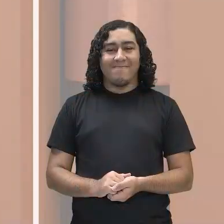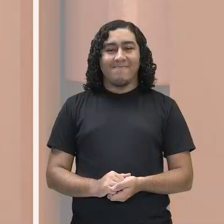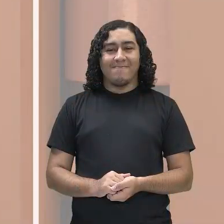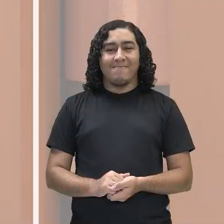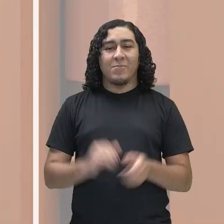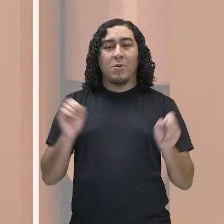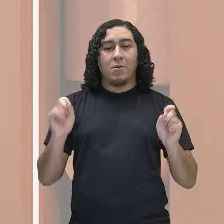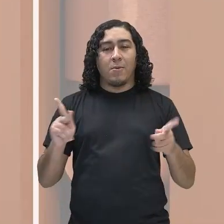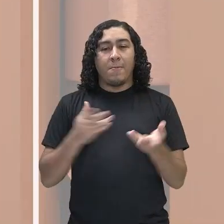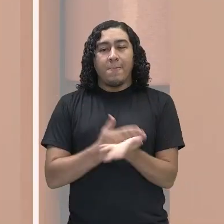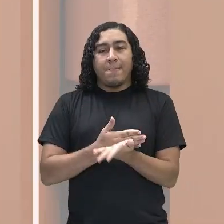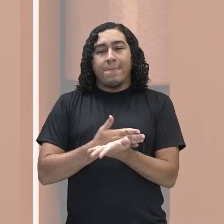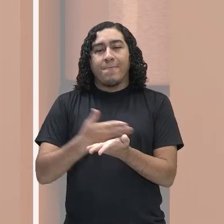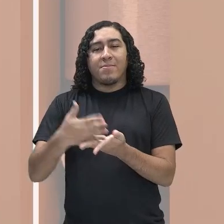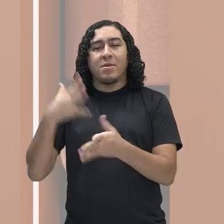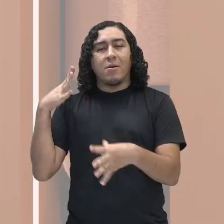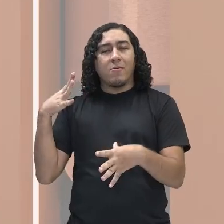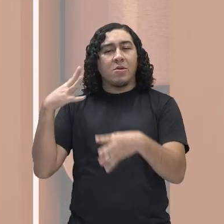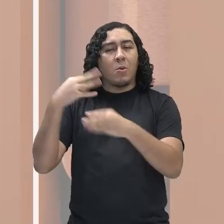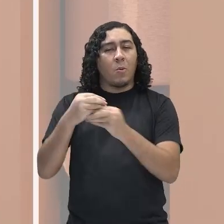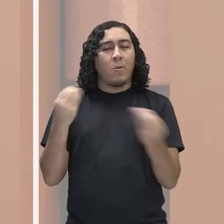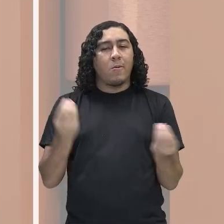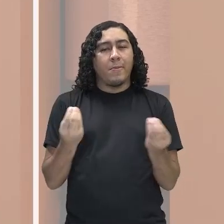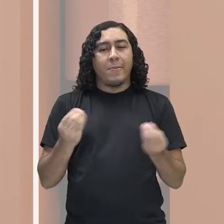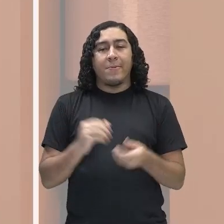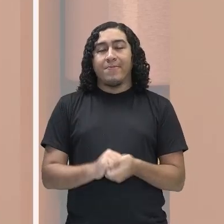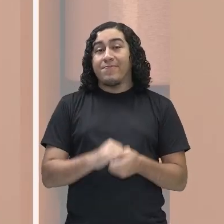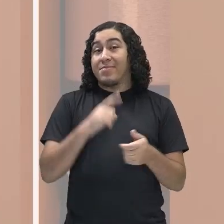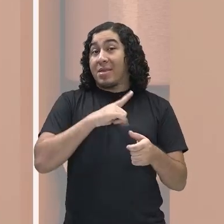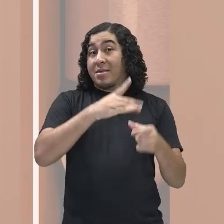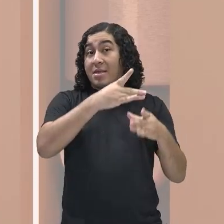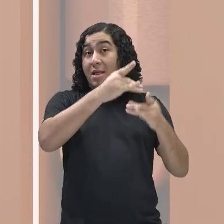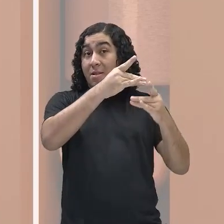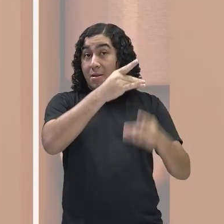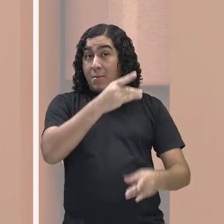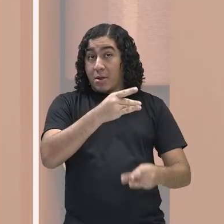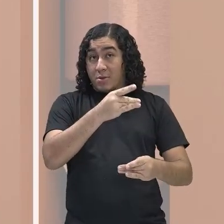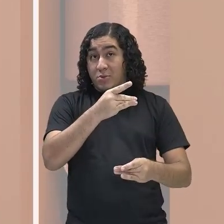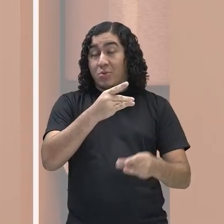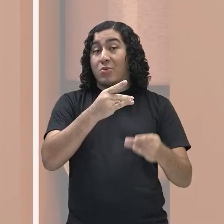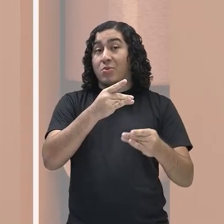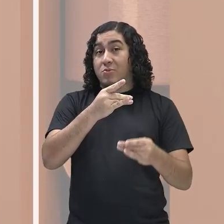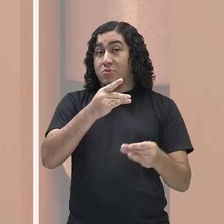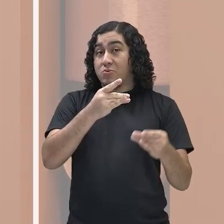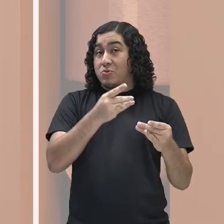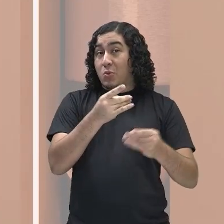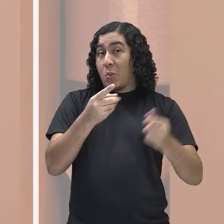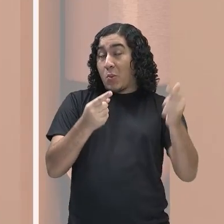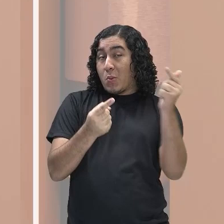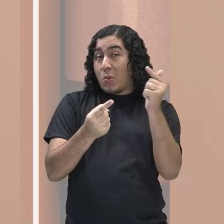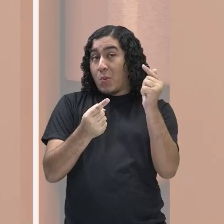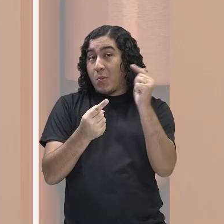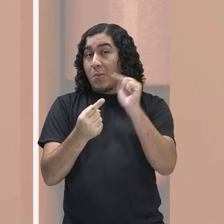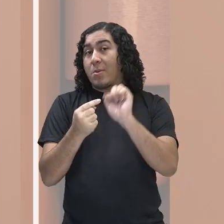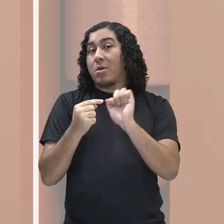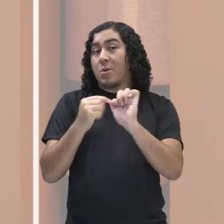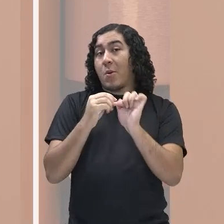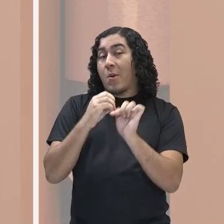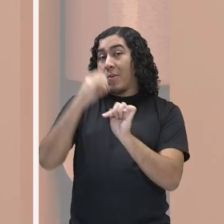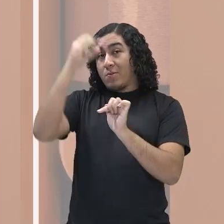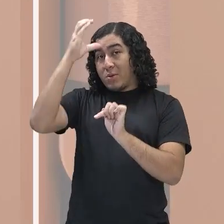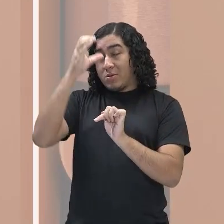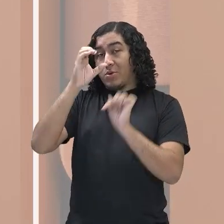Vamos iniciar a revisão dos detalhamentos dos objetos de conhecimento que foram expostos